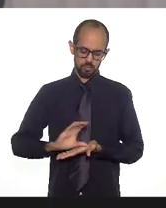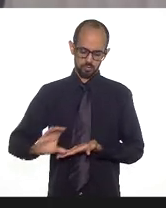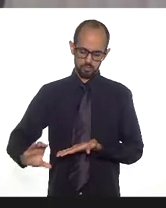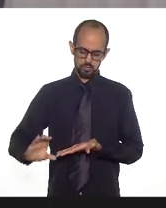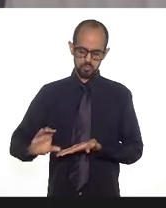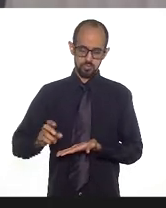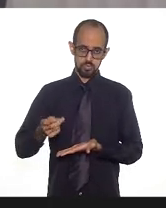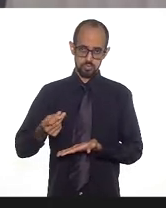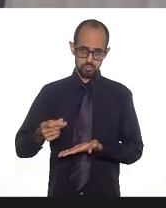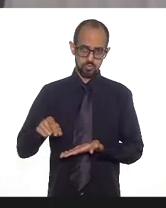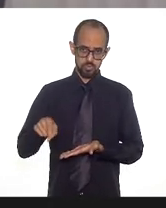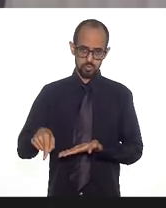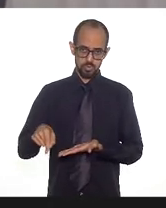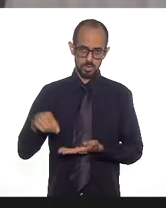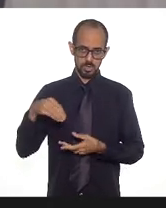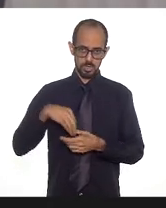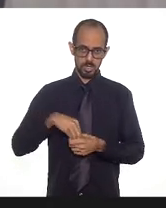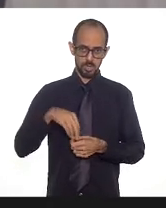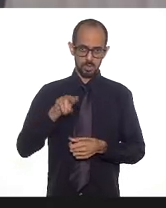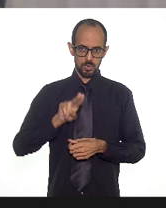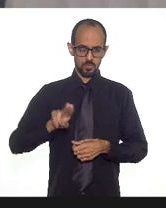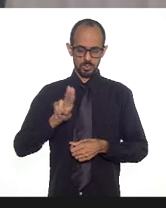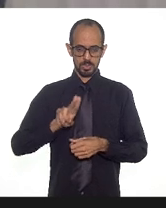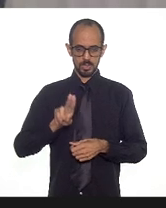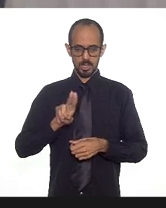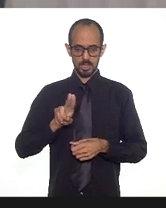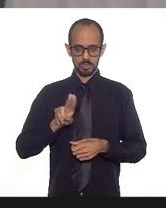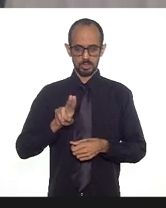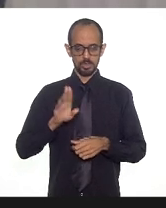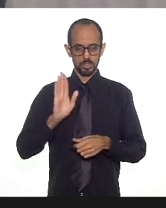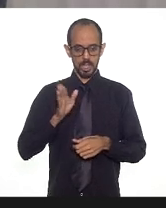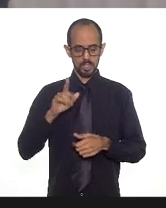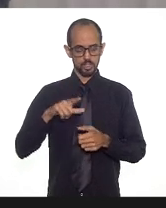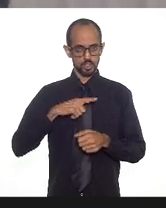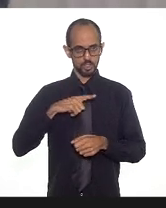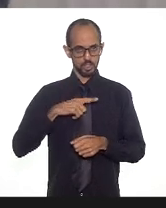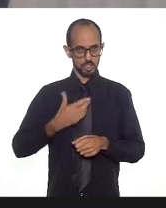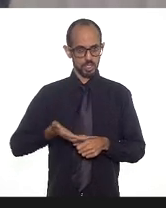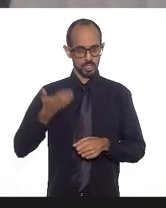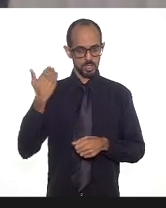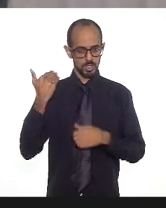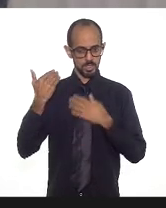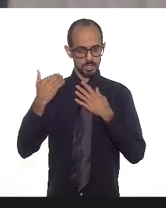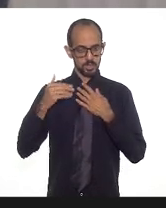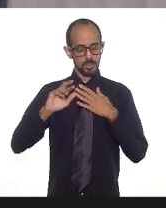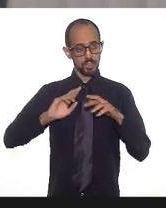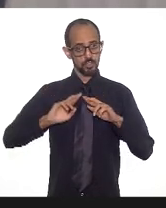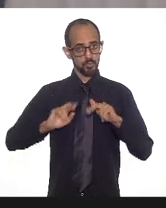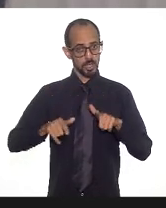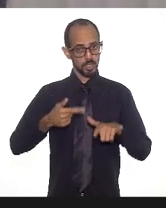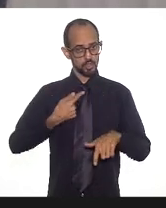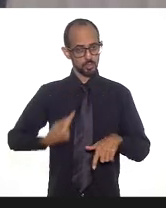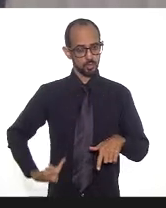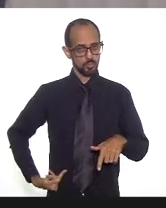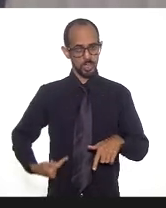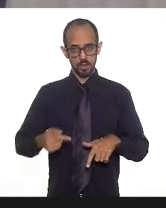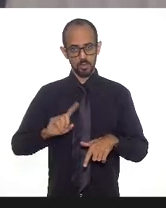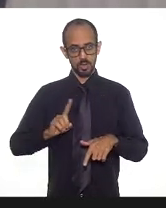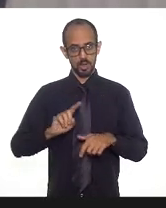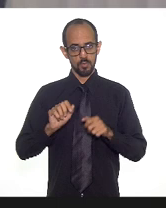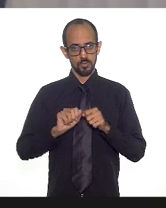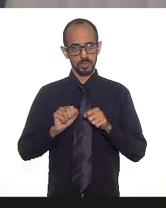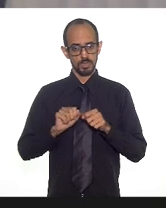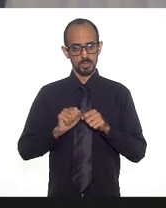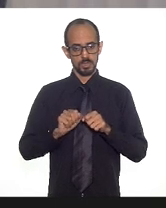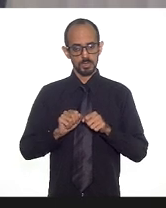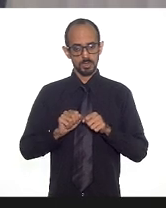Aberta do Brasil já tinha colocado e que realmente os diferentes governos do Estado do Rio de Janeiro não fizeram a